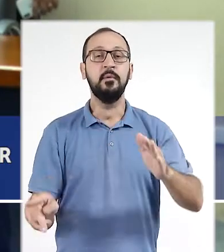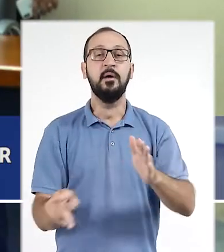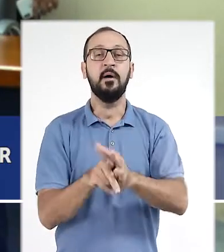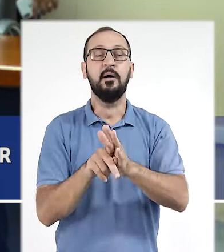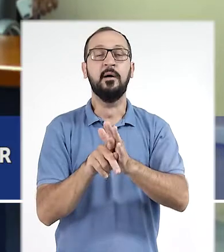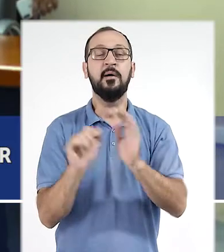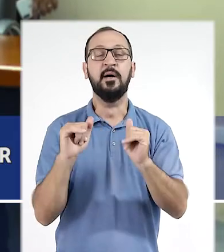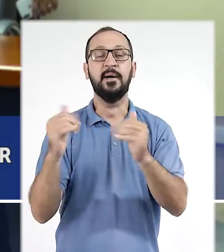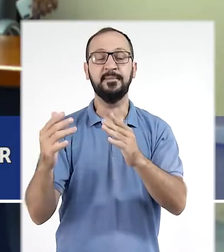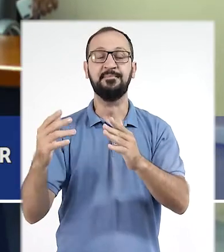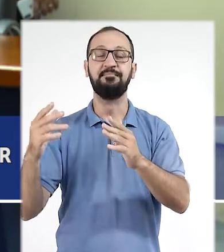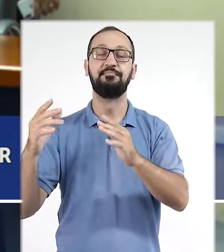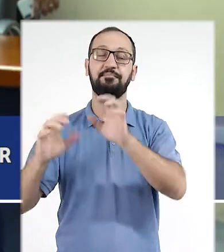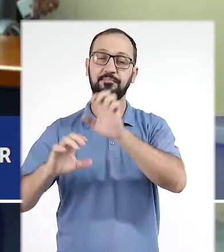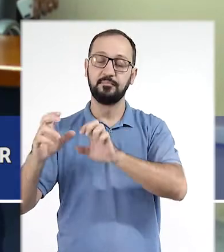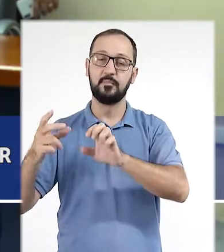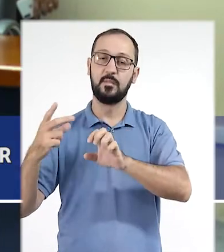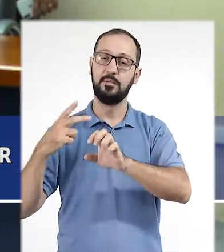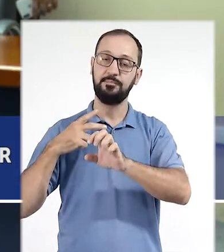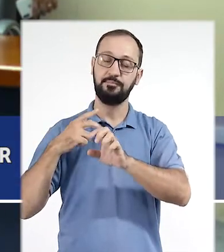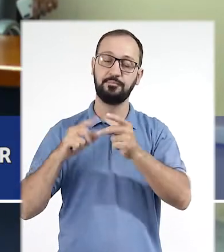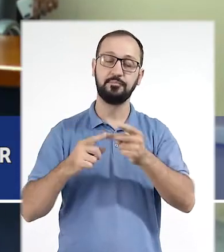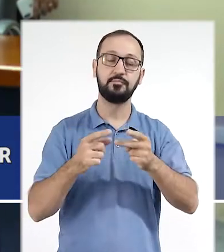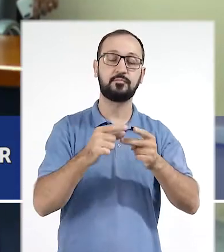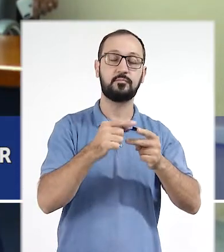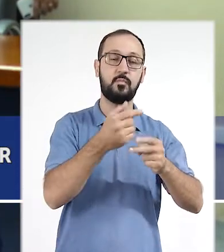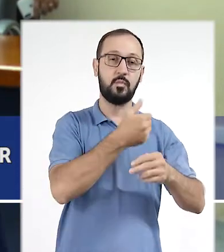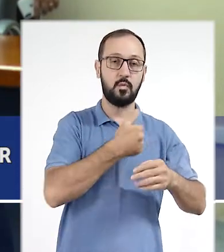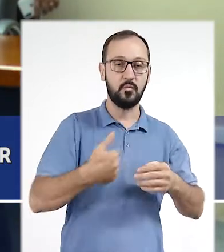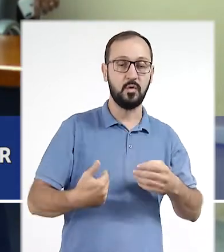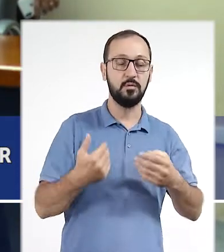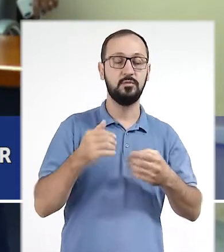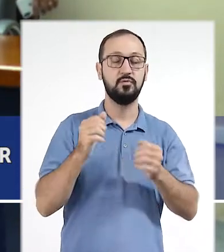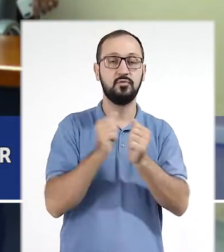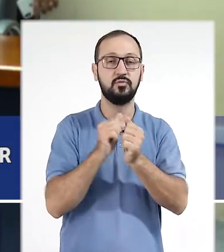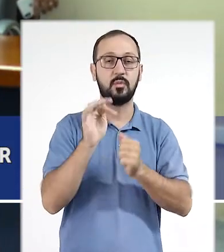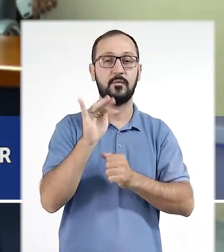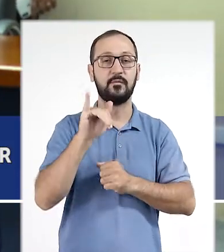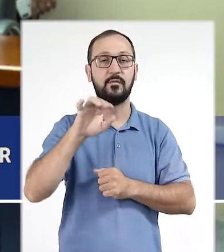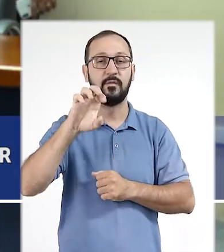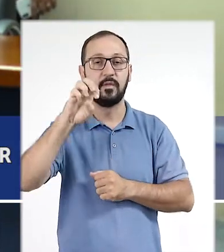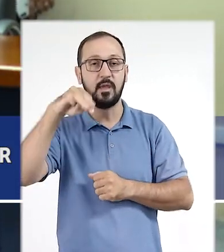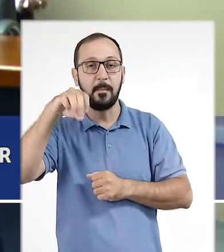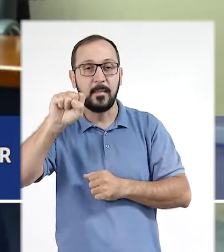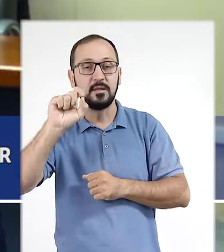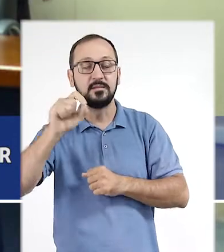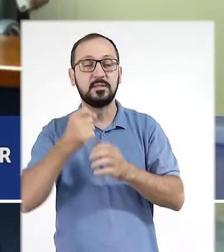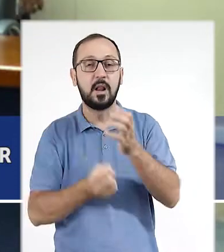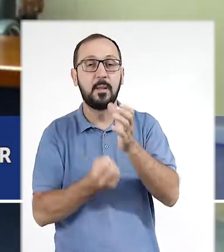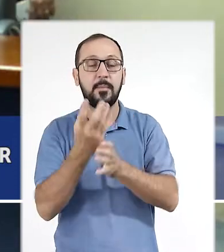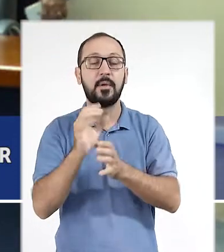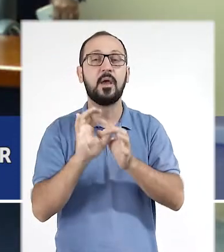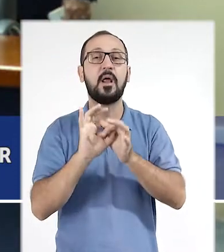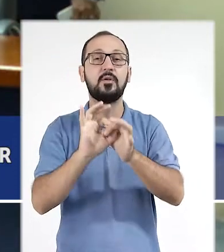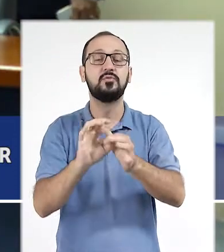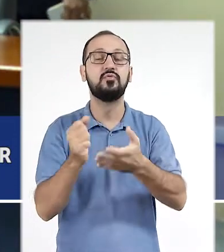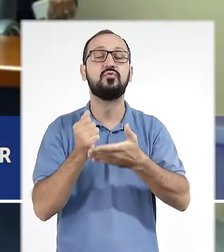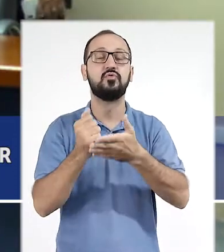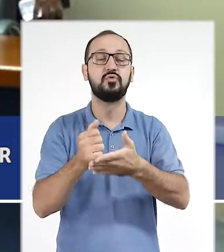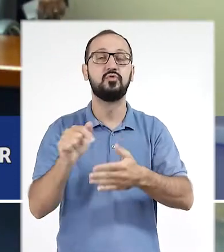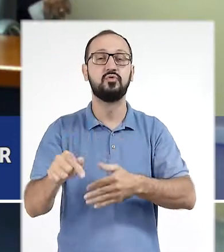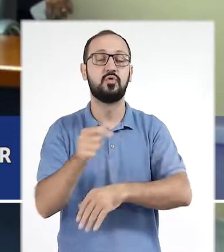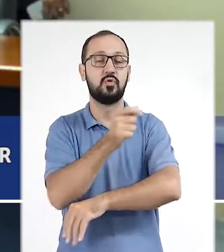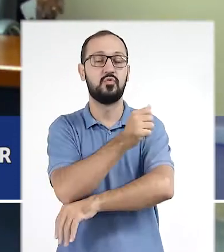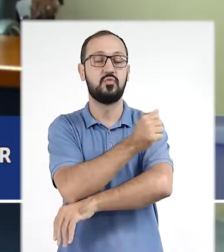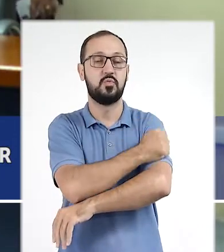órgãos estatal, juntamente com a FIEMES, de dar a possibilidade de oportunizar esse jovem que